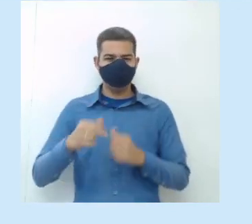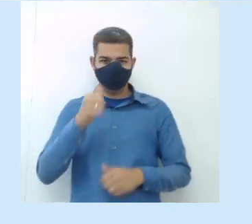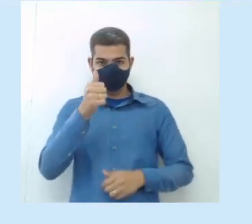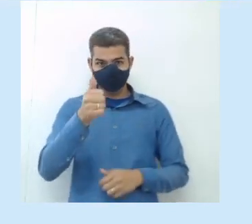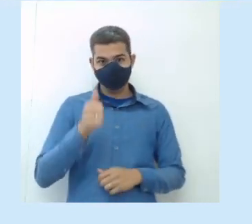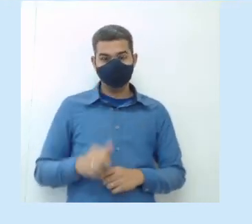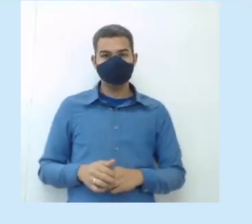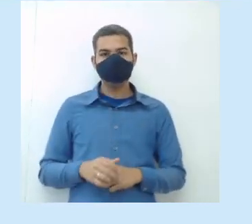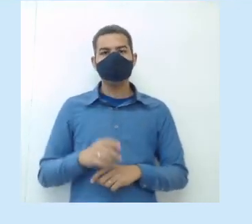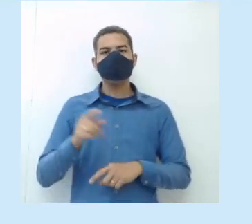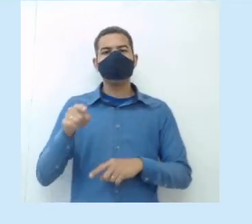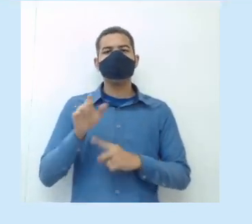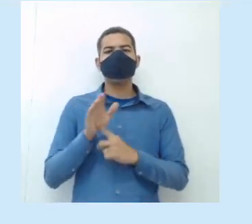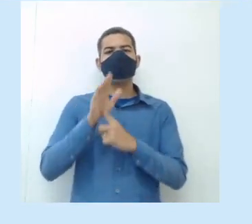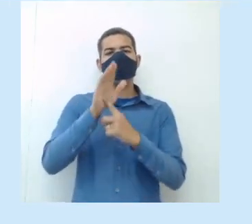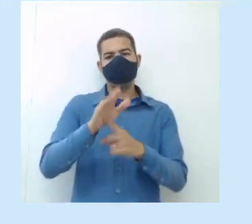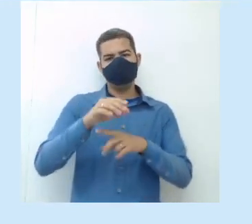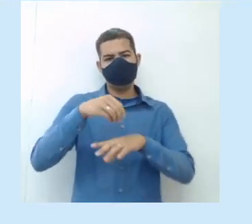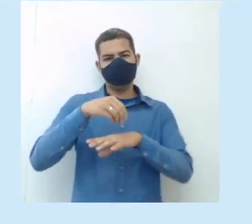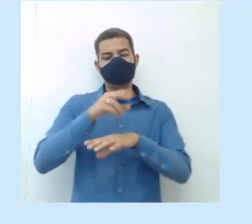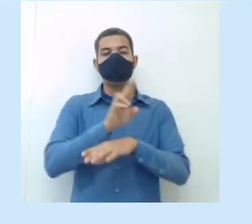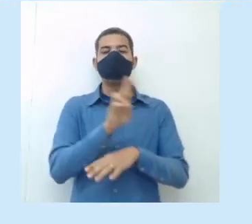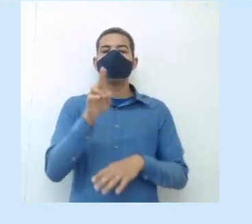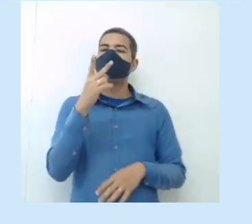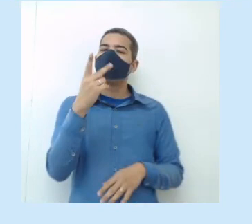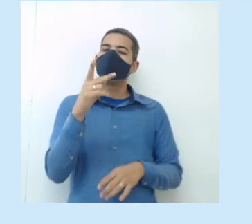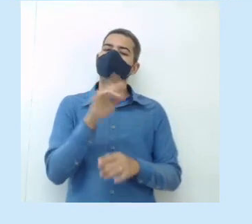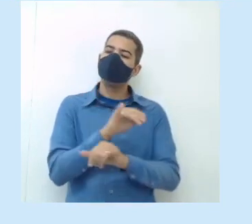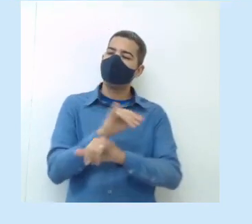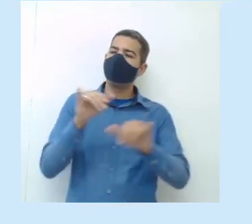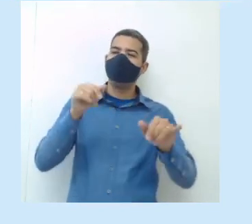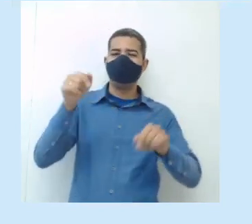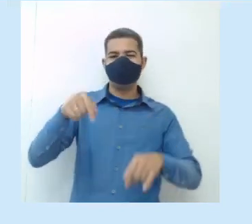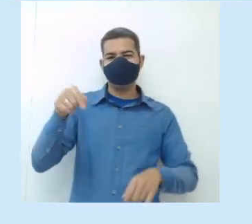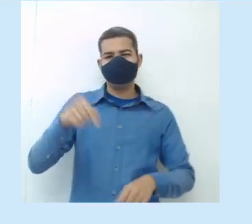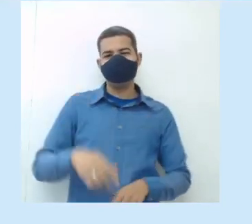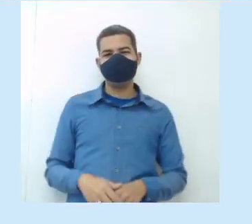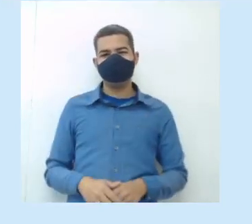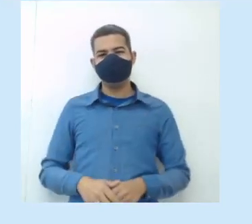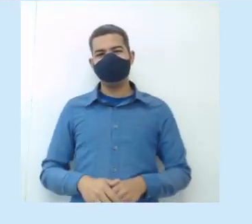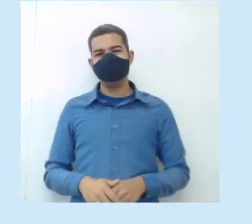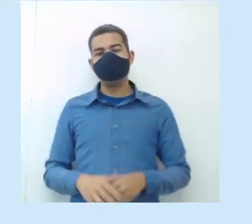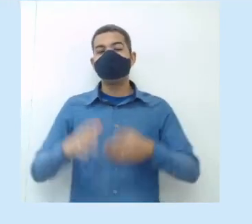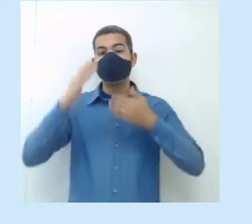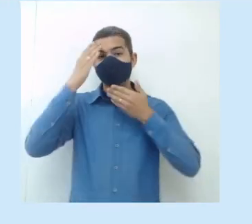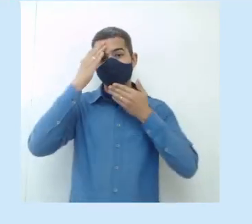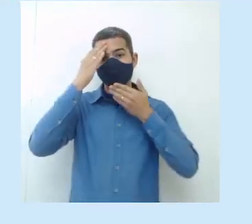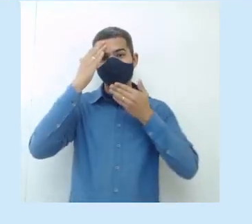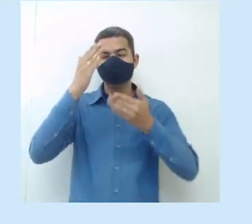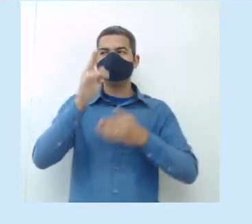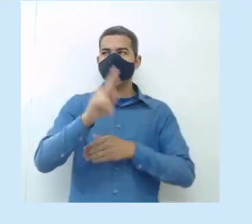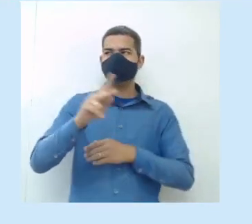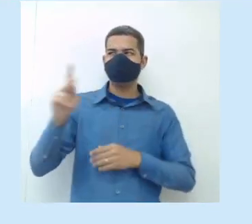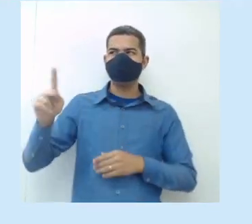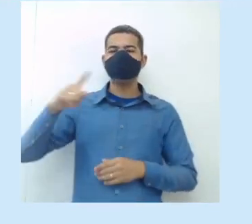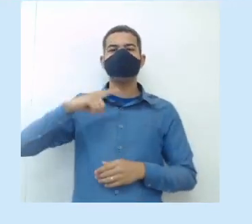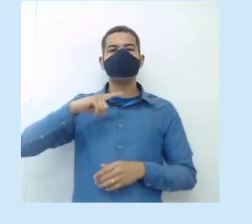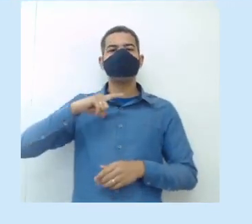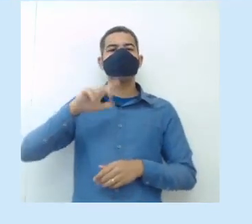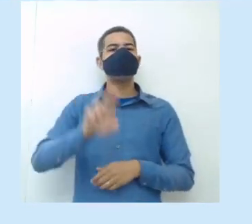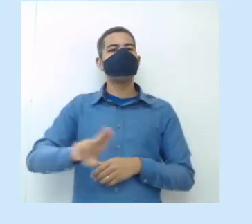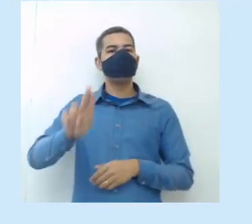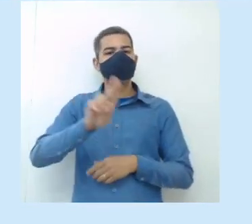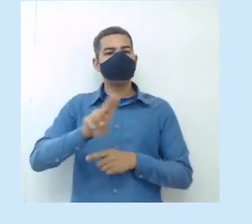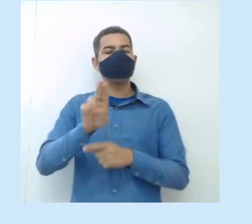tudo junto, sem acento, para a gente poder citar aqui teu nome e fazer essa referência, tá bom? Obrigado aos professores que têm sempre utilizado